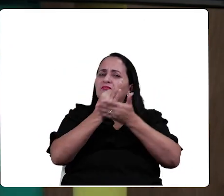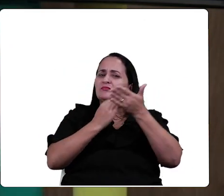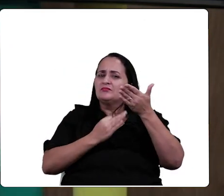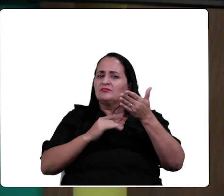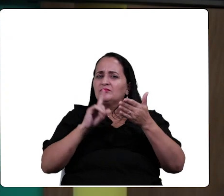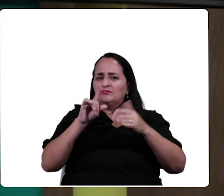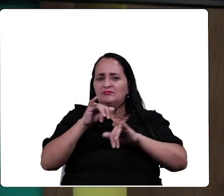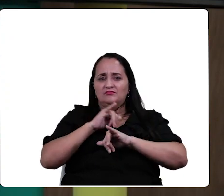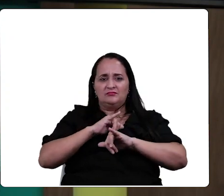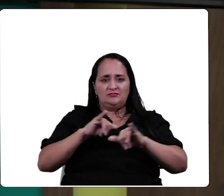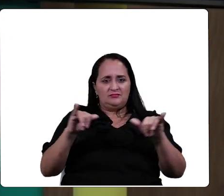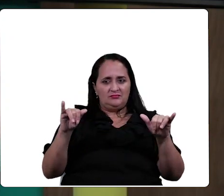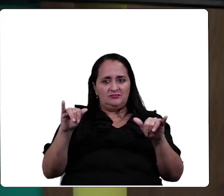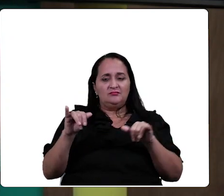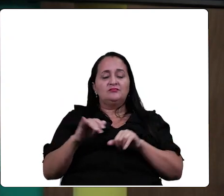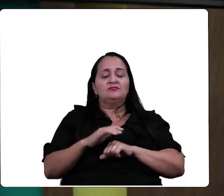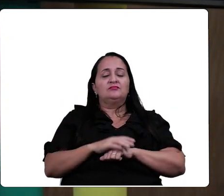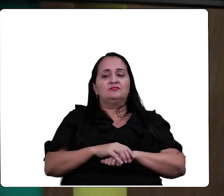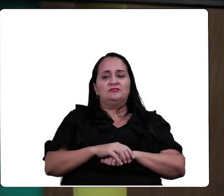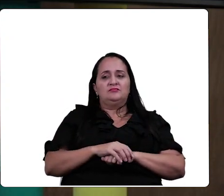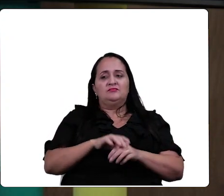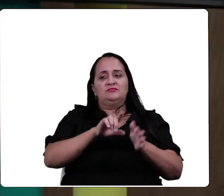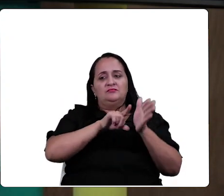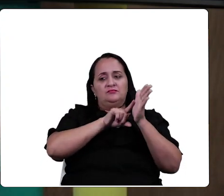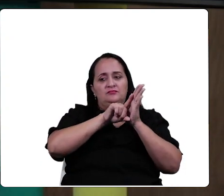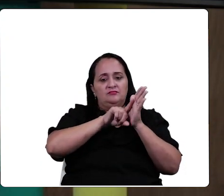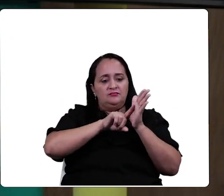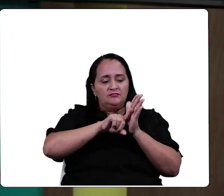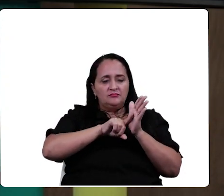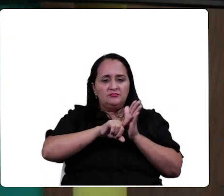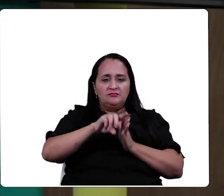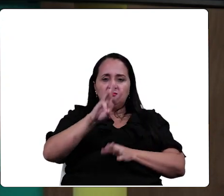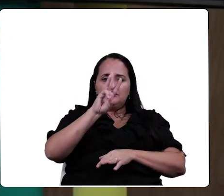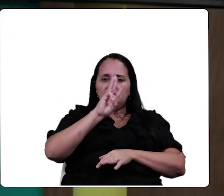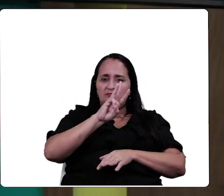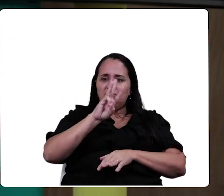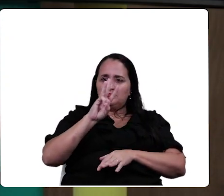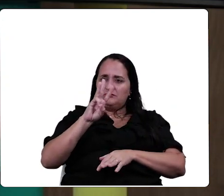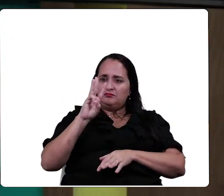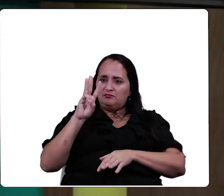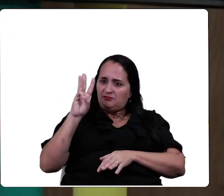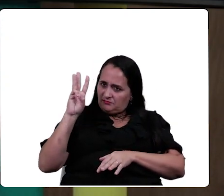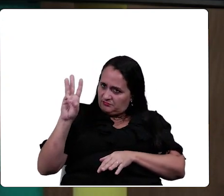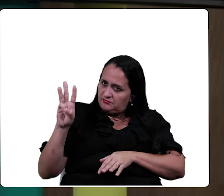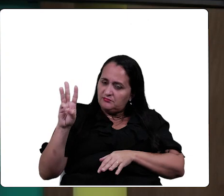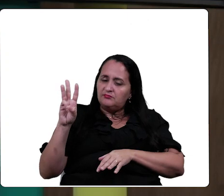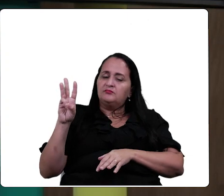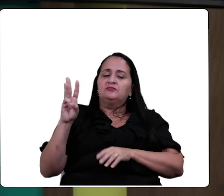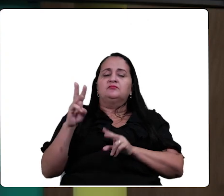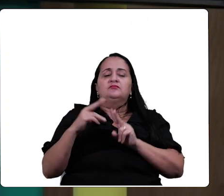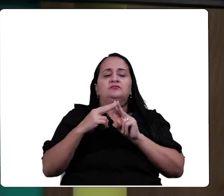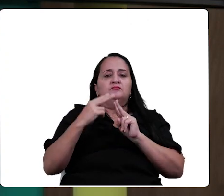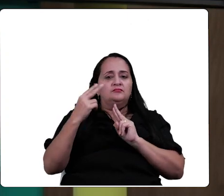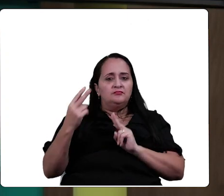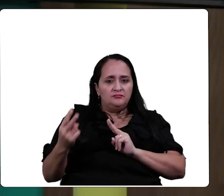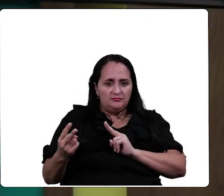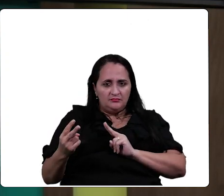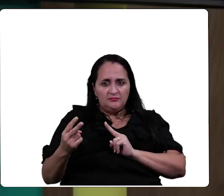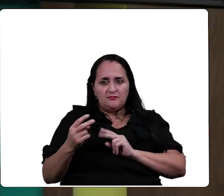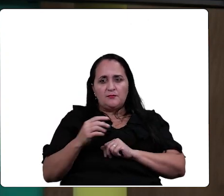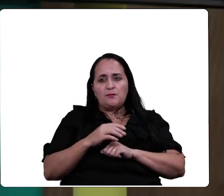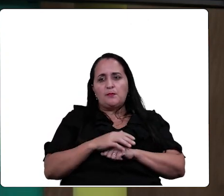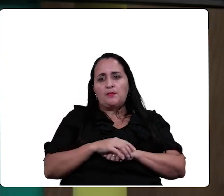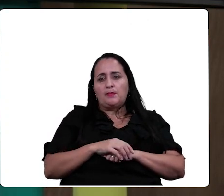em um site de jornais e revistas online,